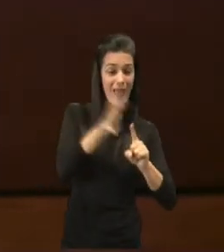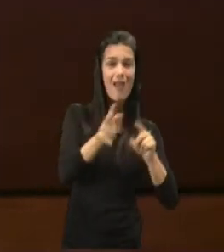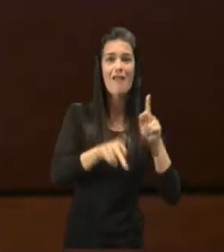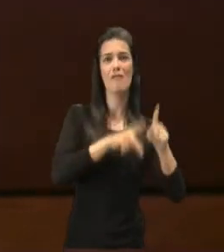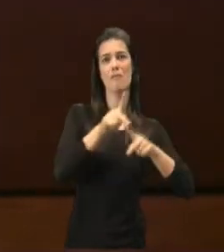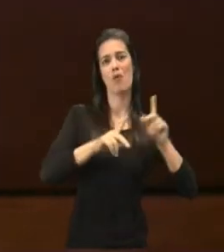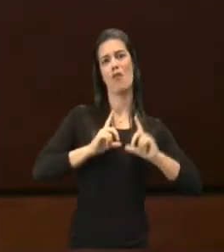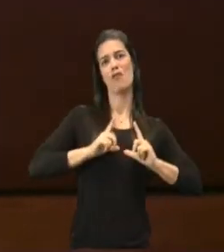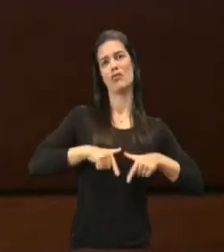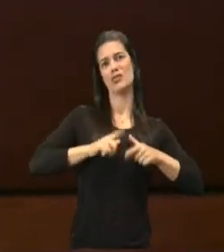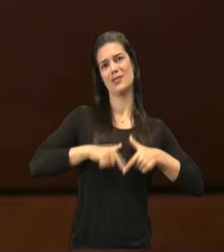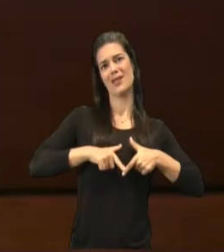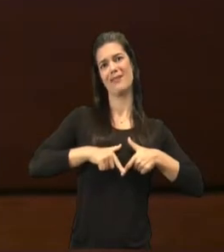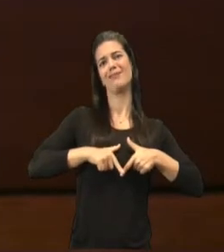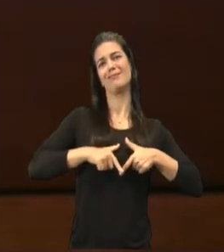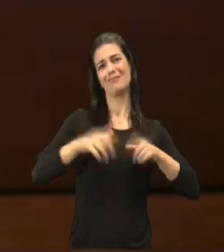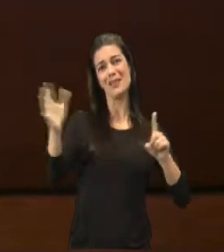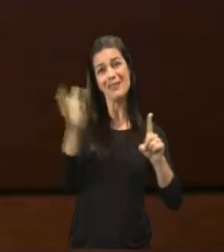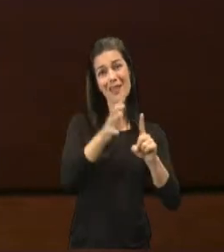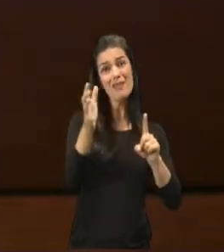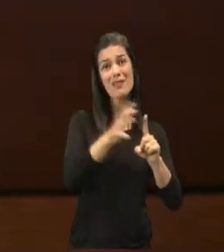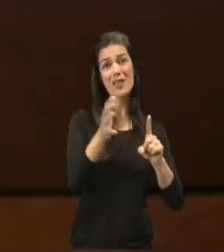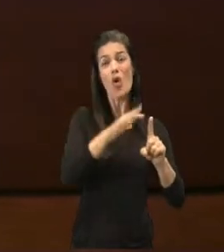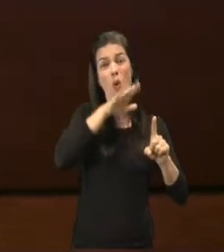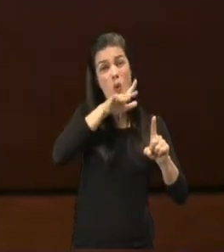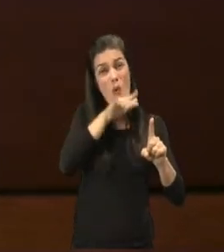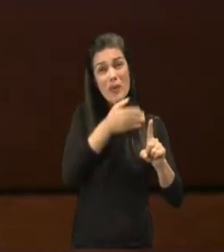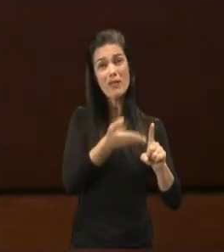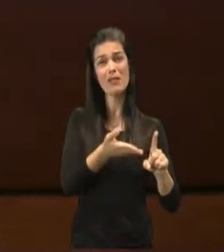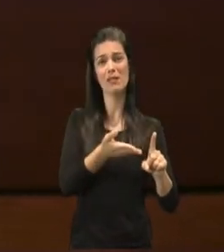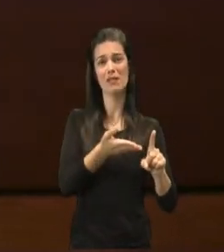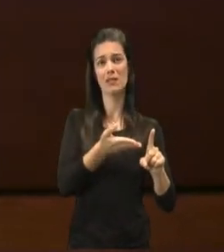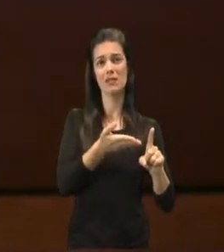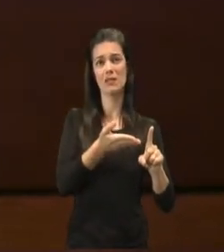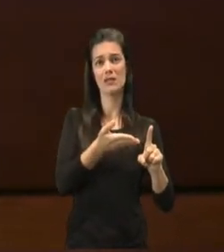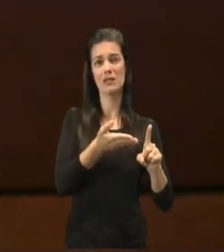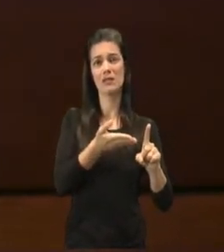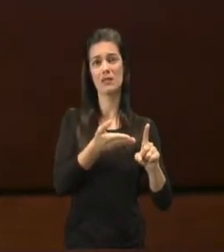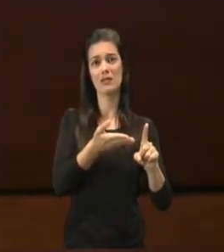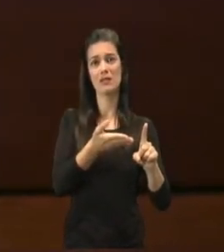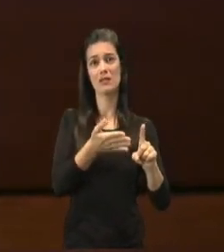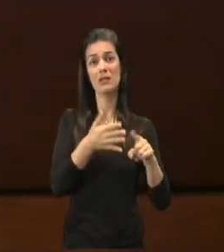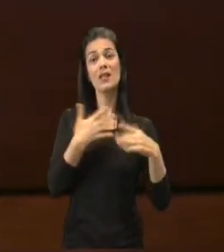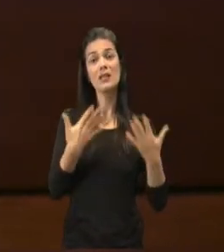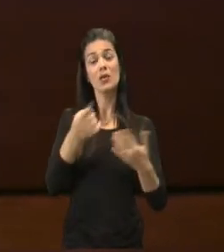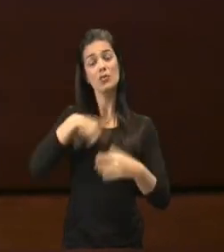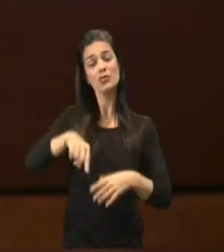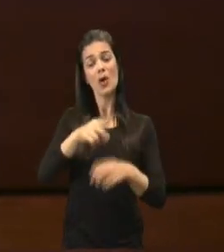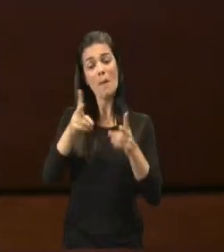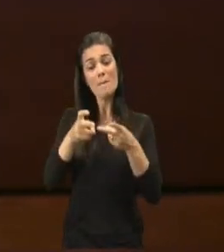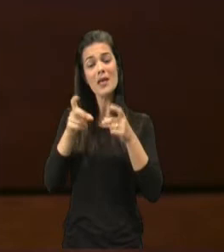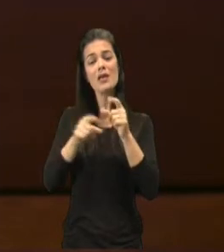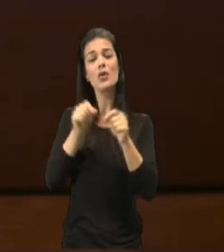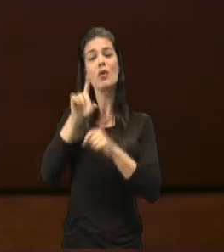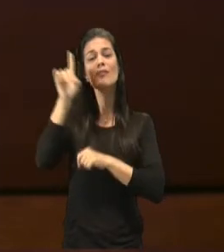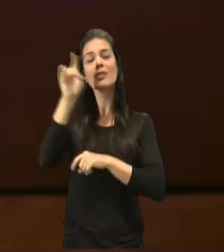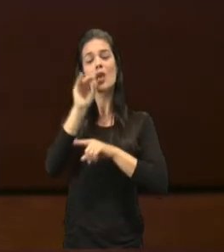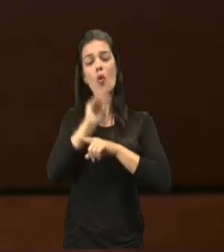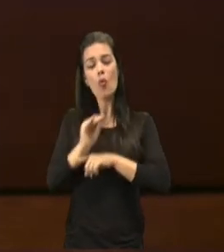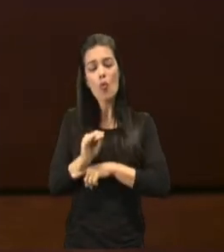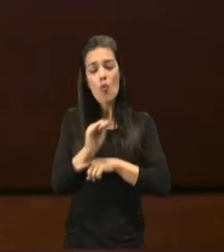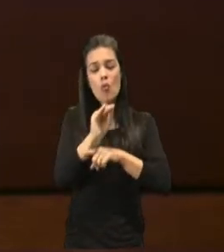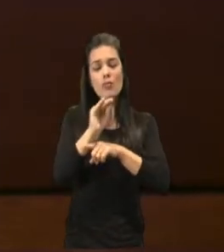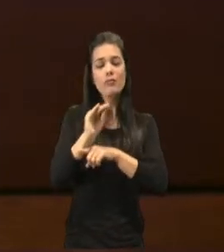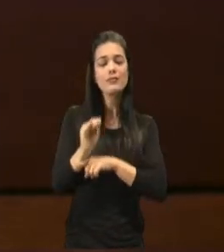a disciplina de Deus. Quando nós lemos toda essa história, nós percebemos este zelo, este cuidado de Deus para com o